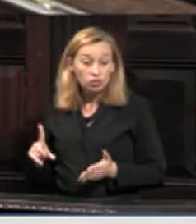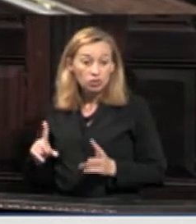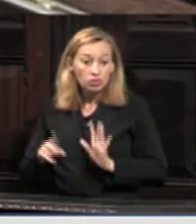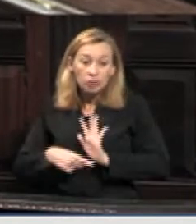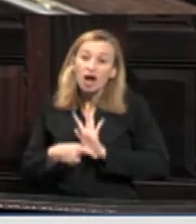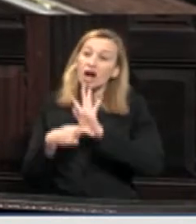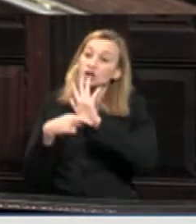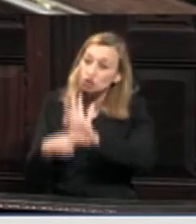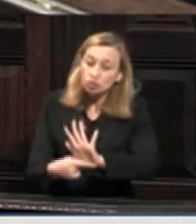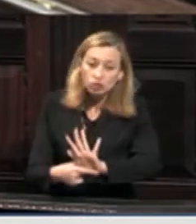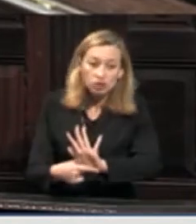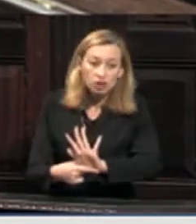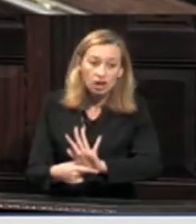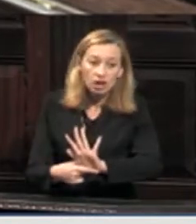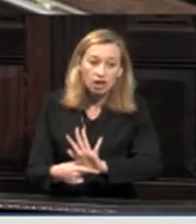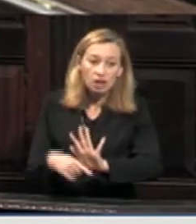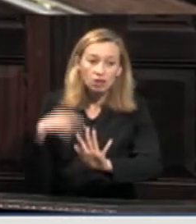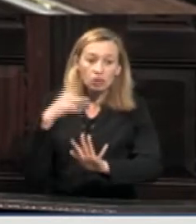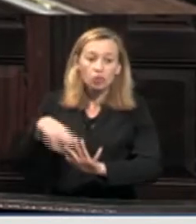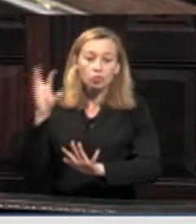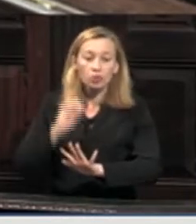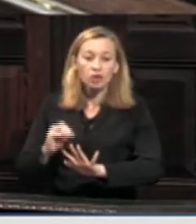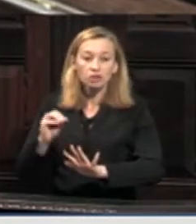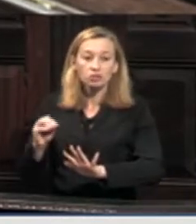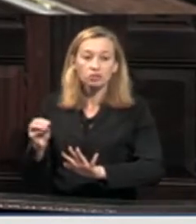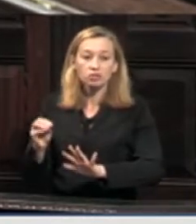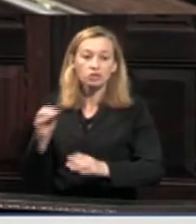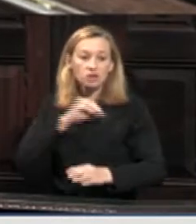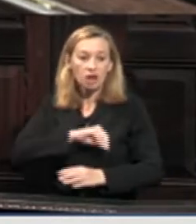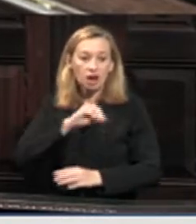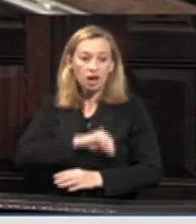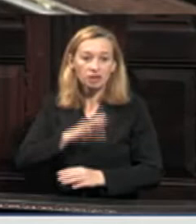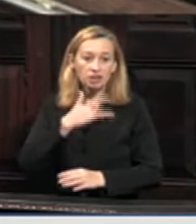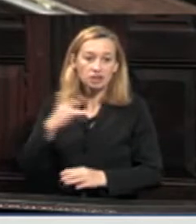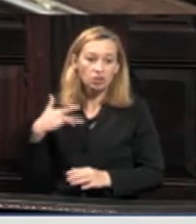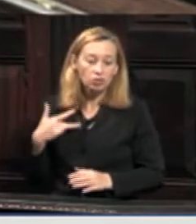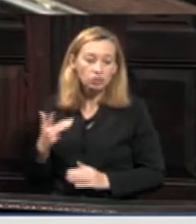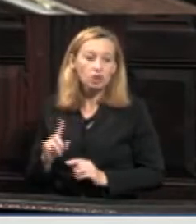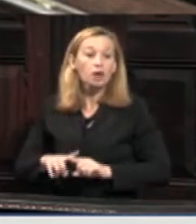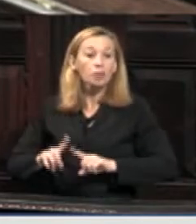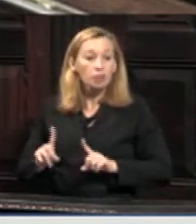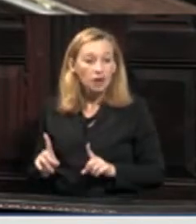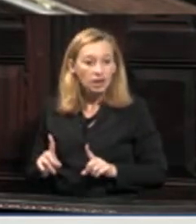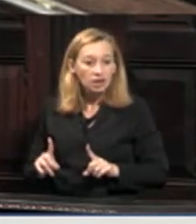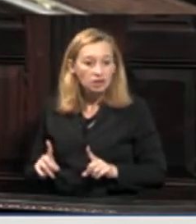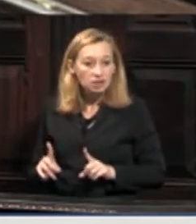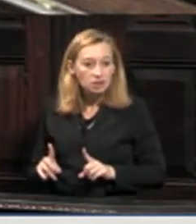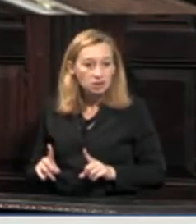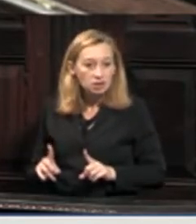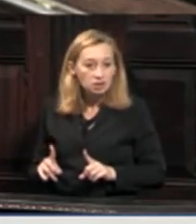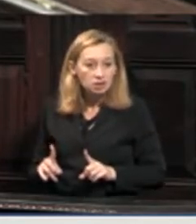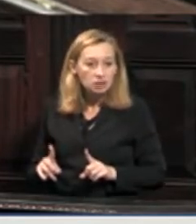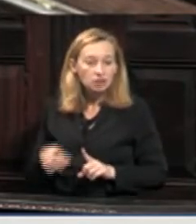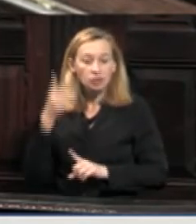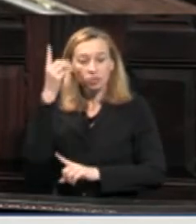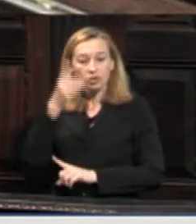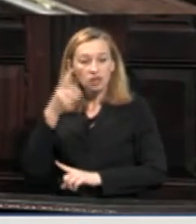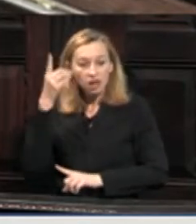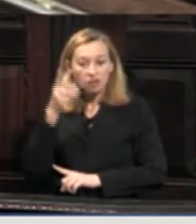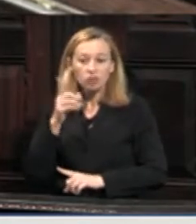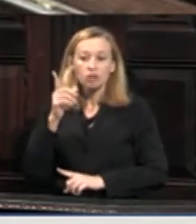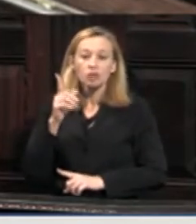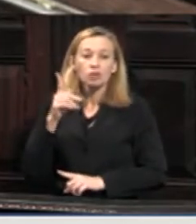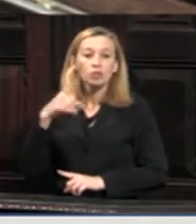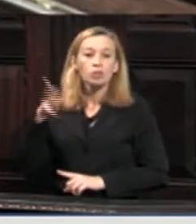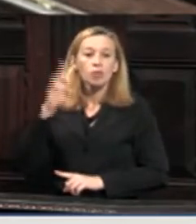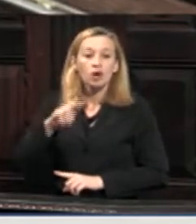para a efetivação do plano de cargos, carreiras e salários da saúde. Acho que, de repente, o deputado Paulo Ramos pode apresentar essa